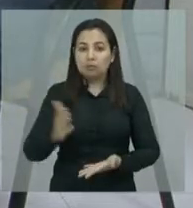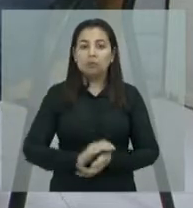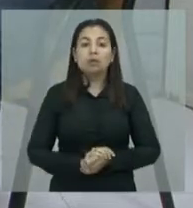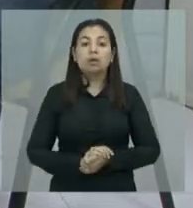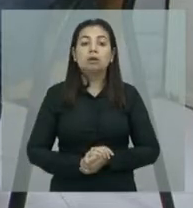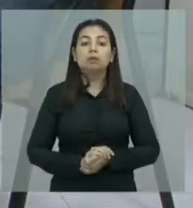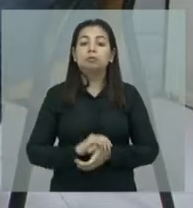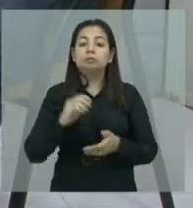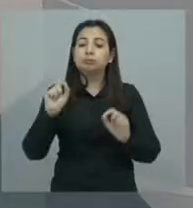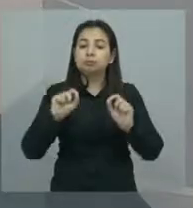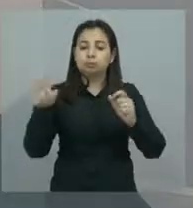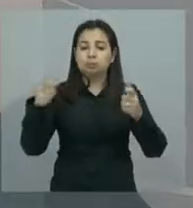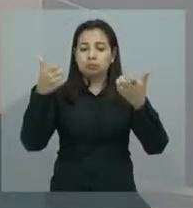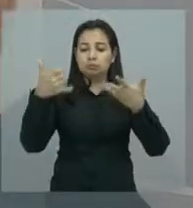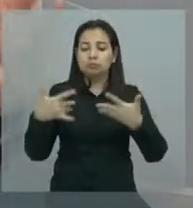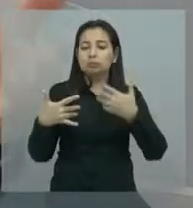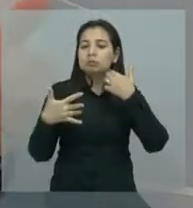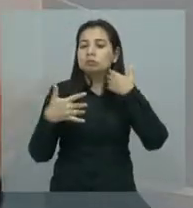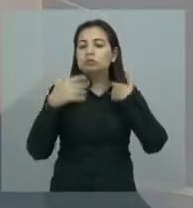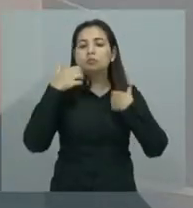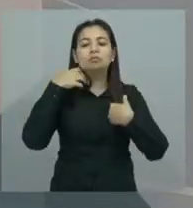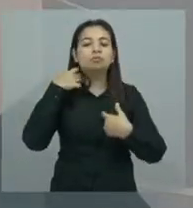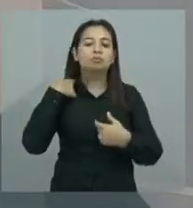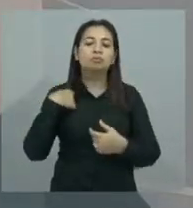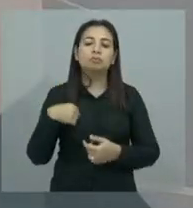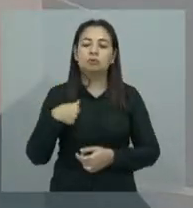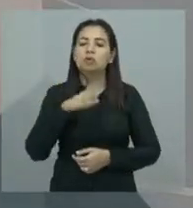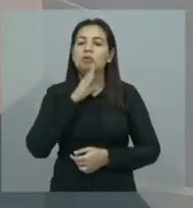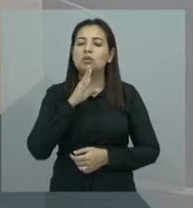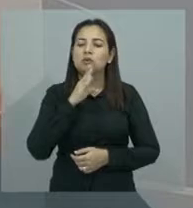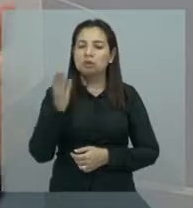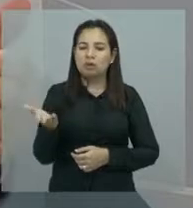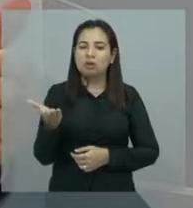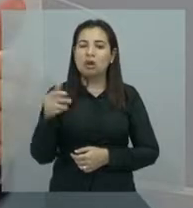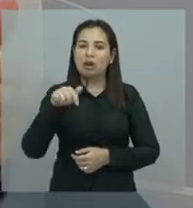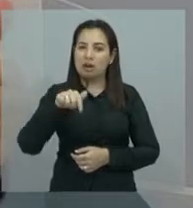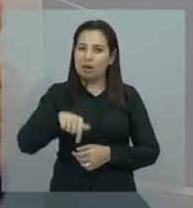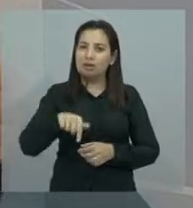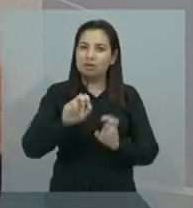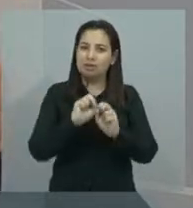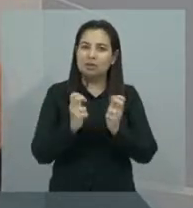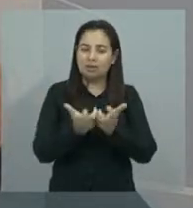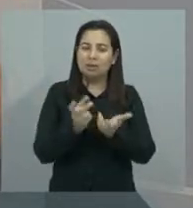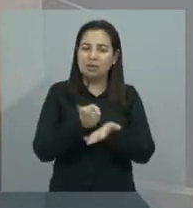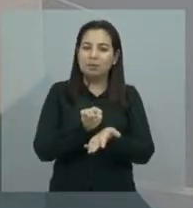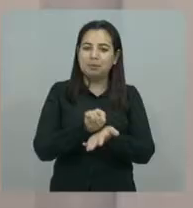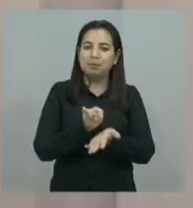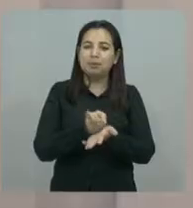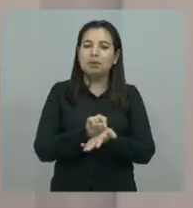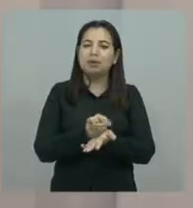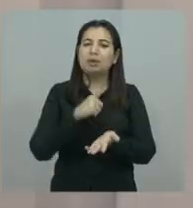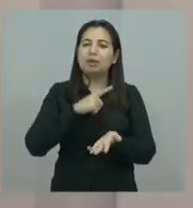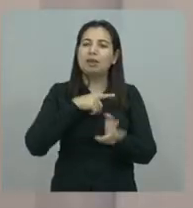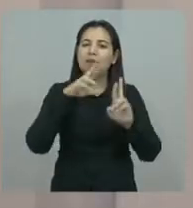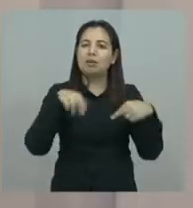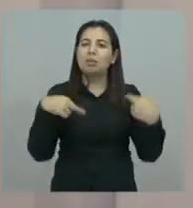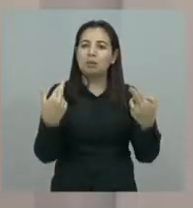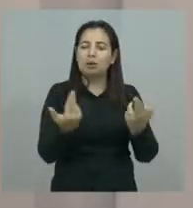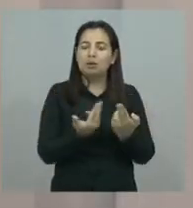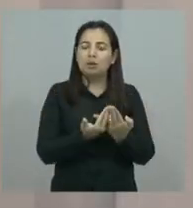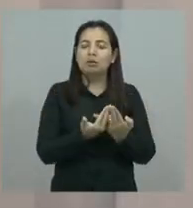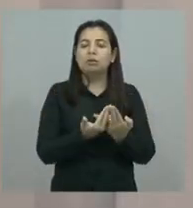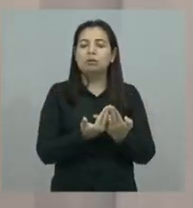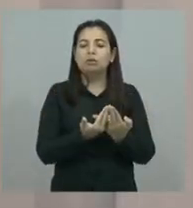que você falasse, aliás, eu conheci você aqui na Câmara Municipal, numa reunião